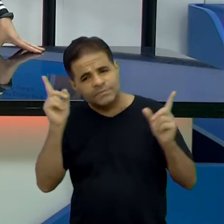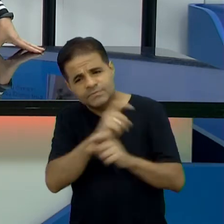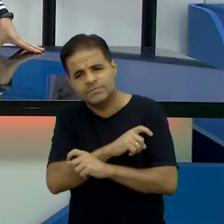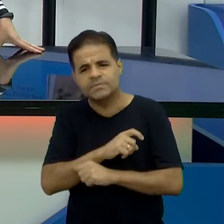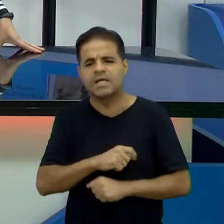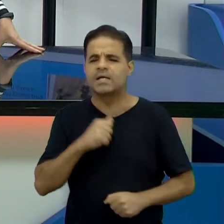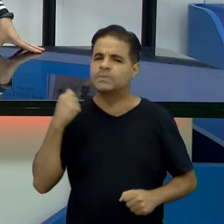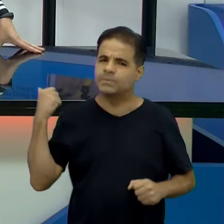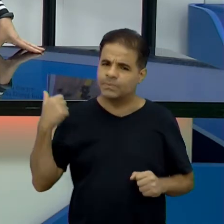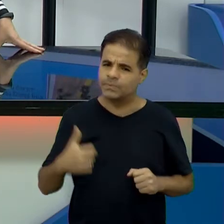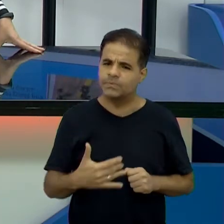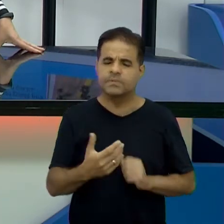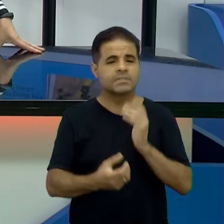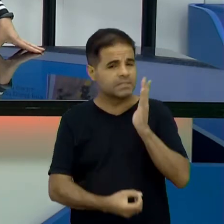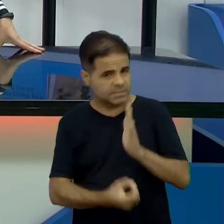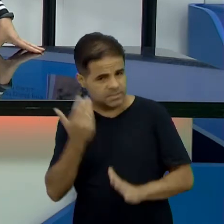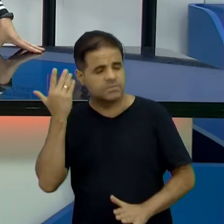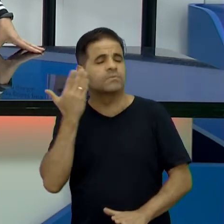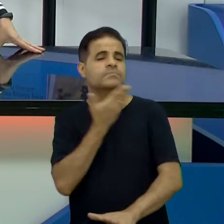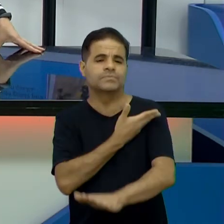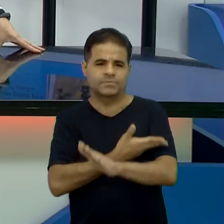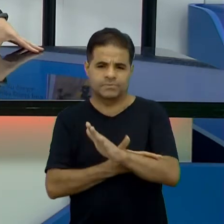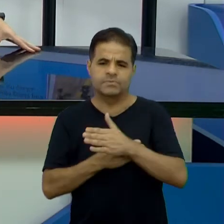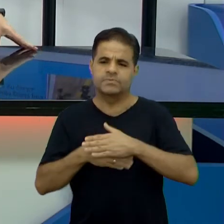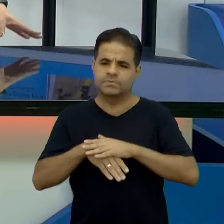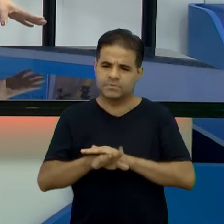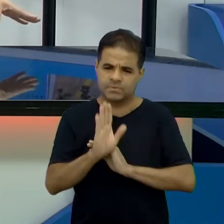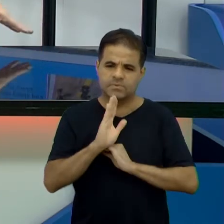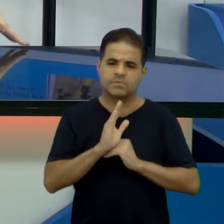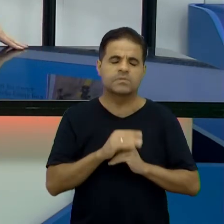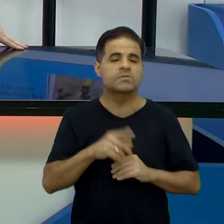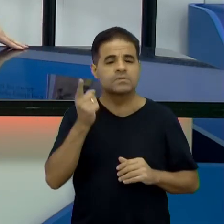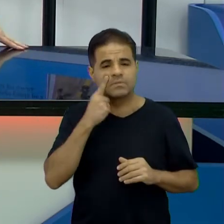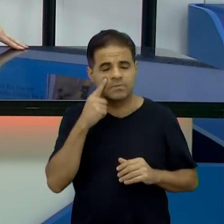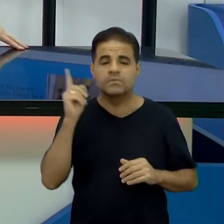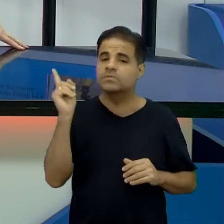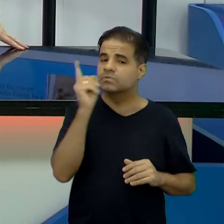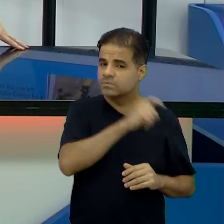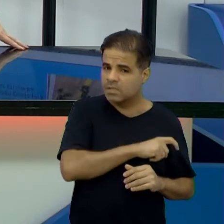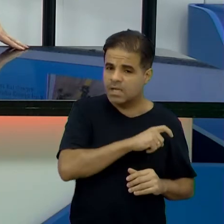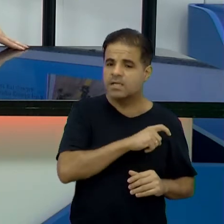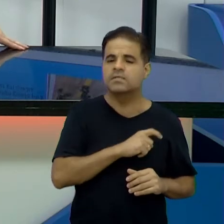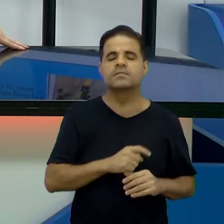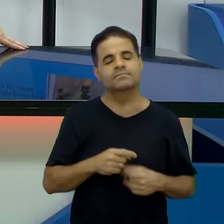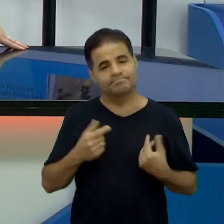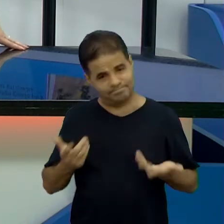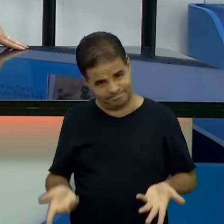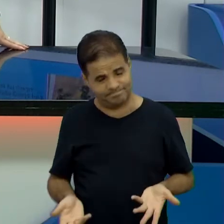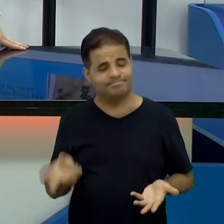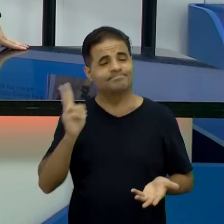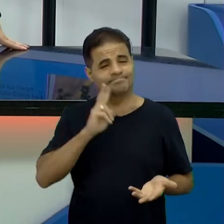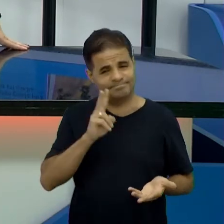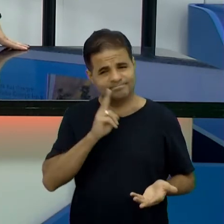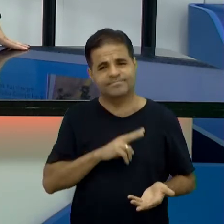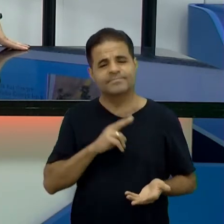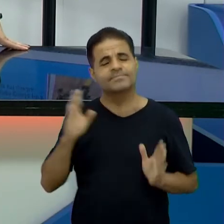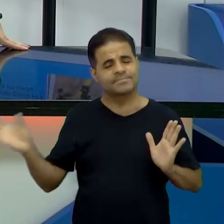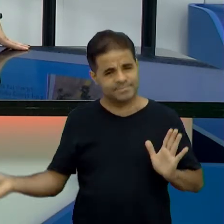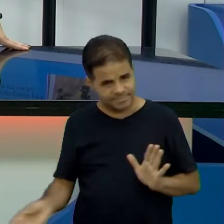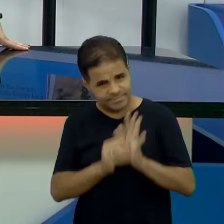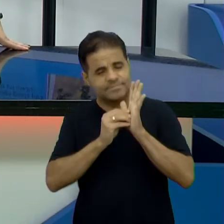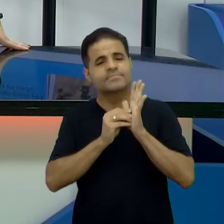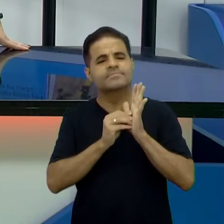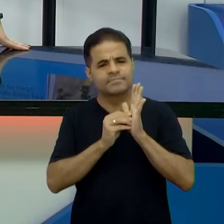né, ou, né, se cria o hábito aí, se cria o hábito também, e aí, assim, né? E o que é dificuldade pra gente, né, recai nessa história, né, acaba